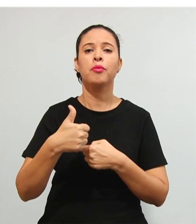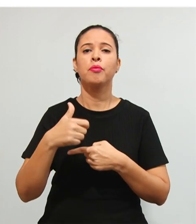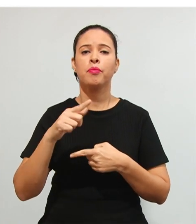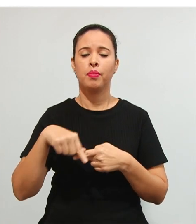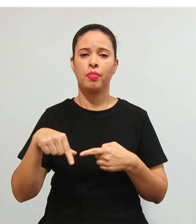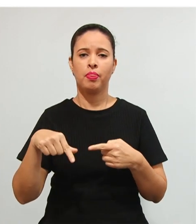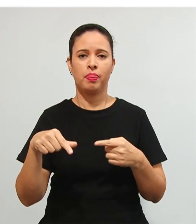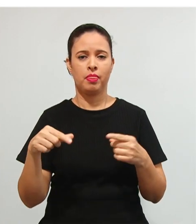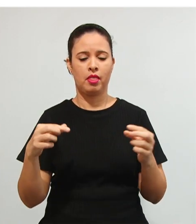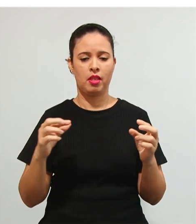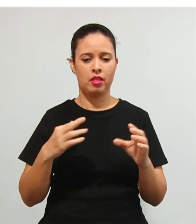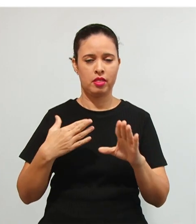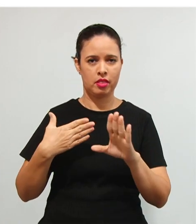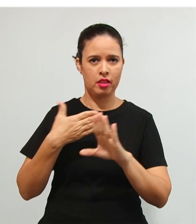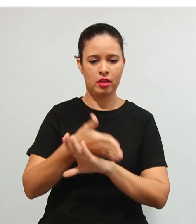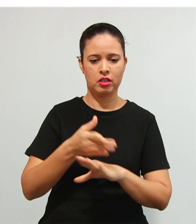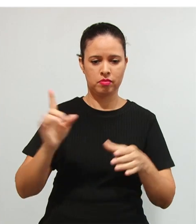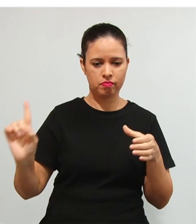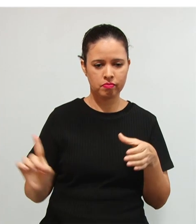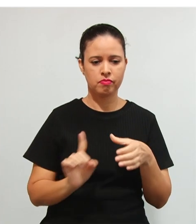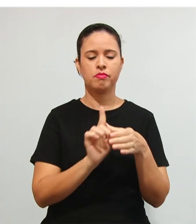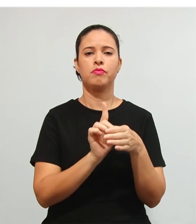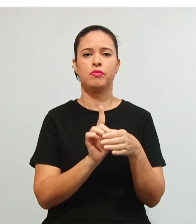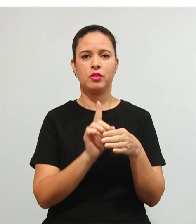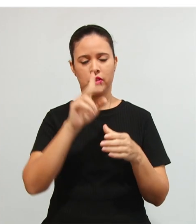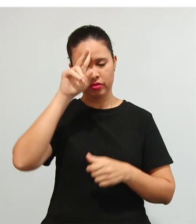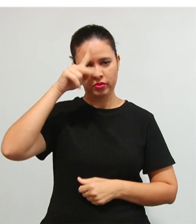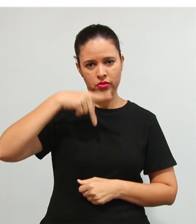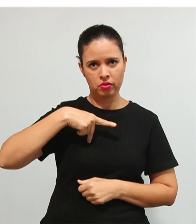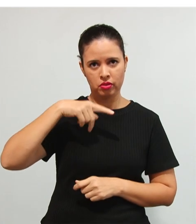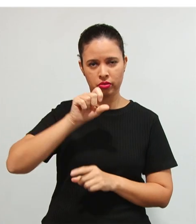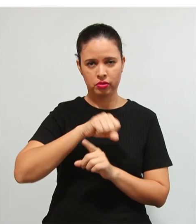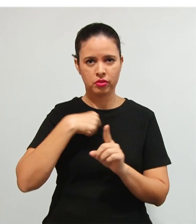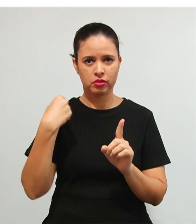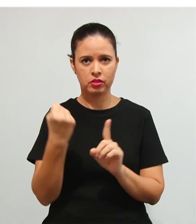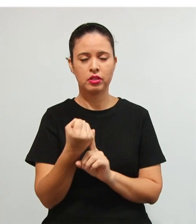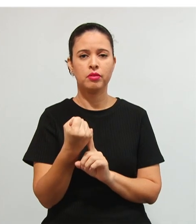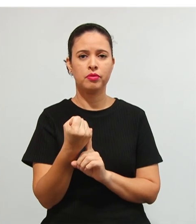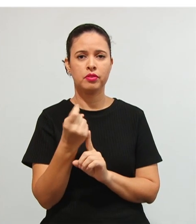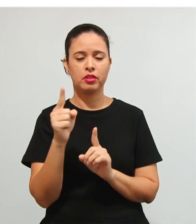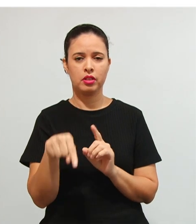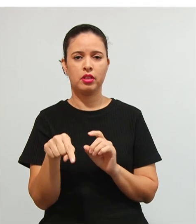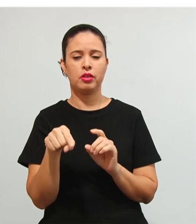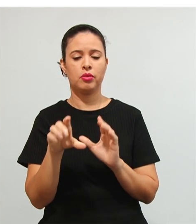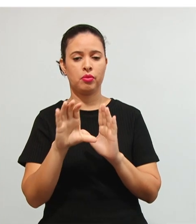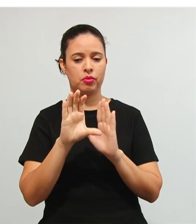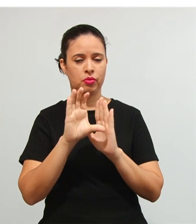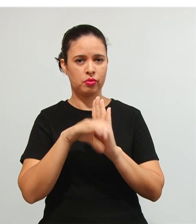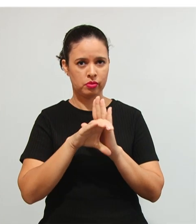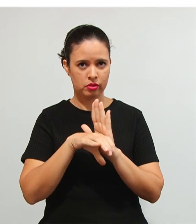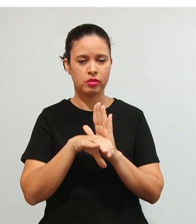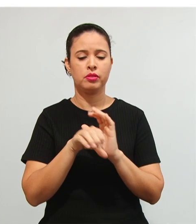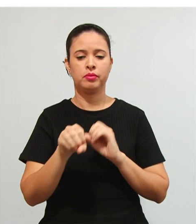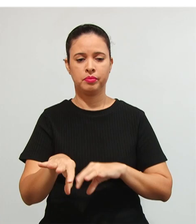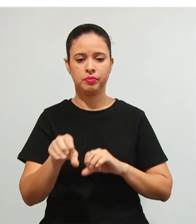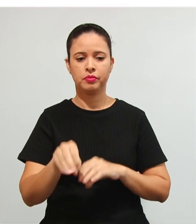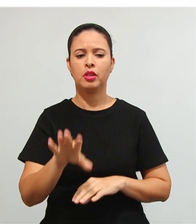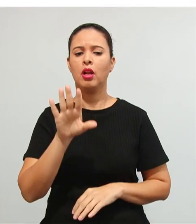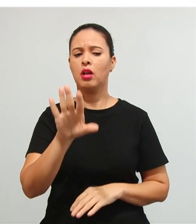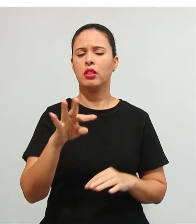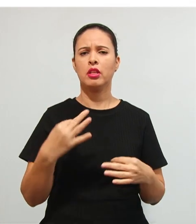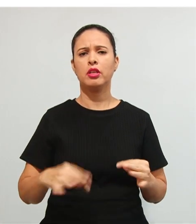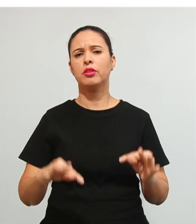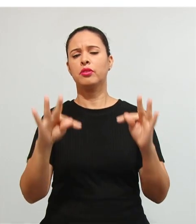integração, seja individual e social. Isso o conceito de educação. Já o conceito de